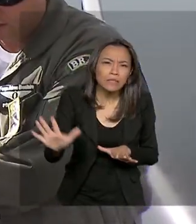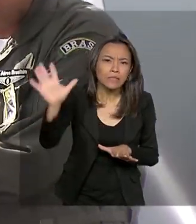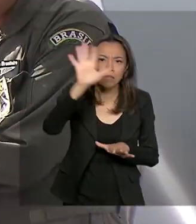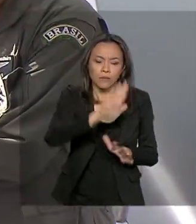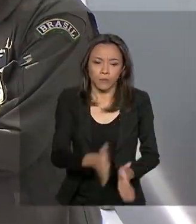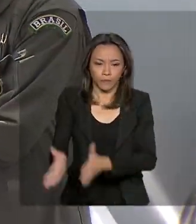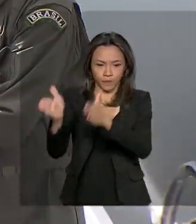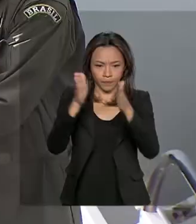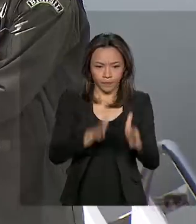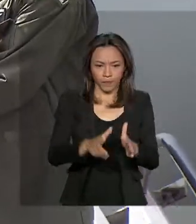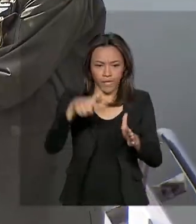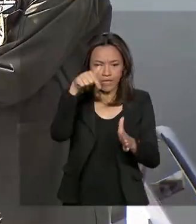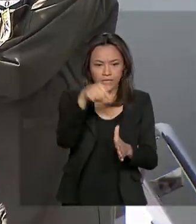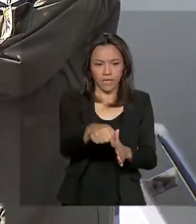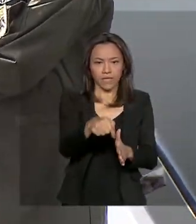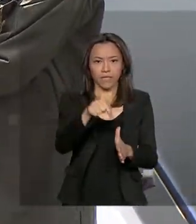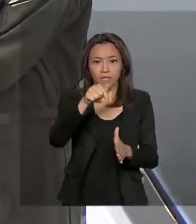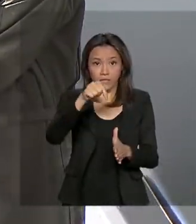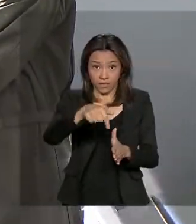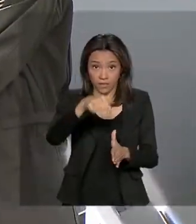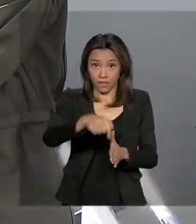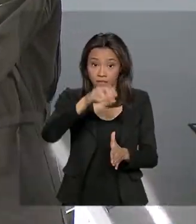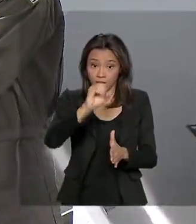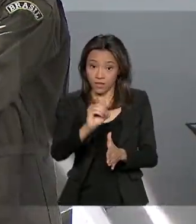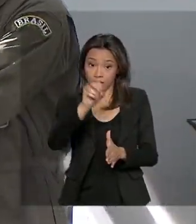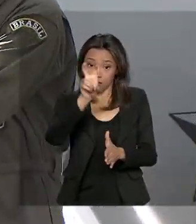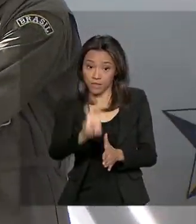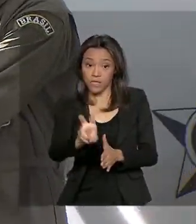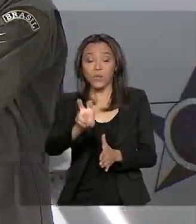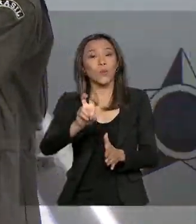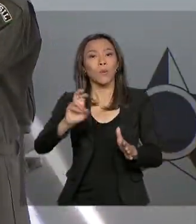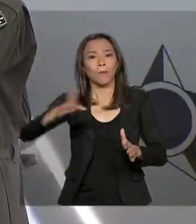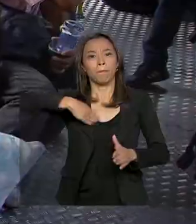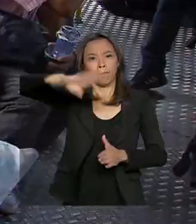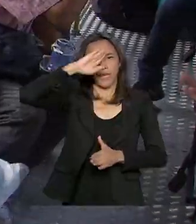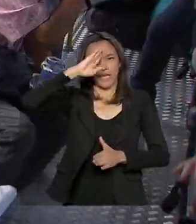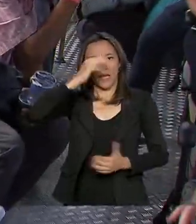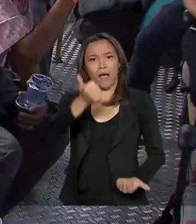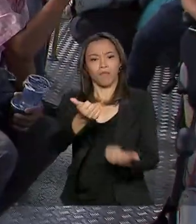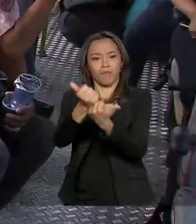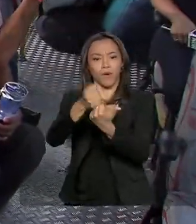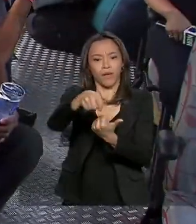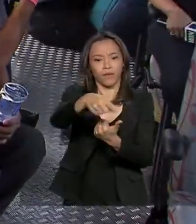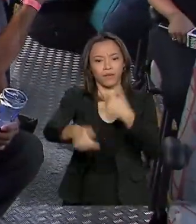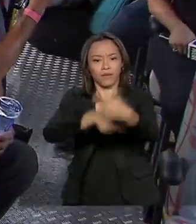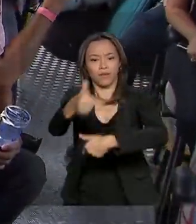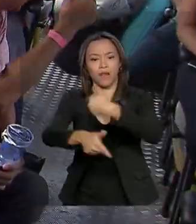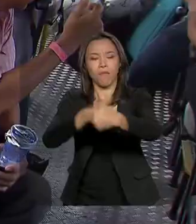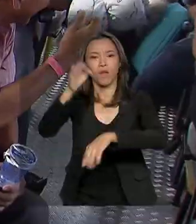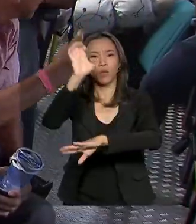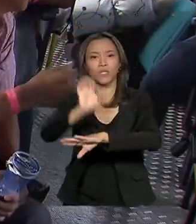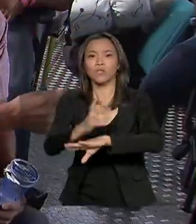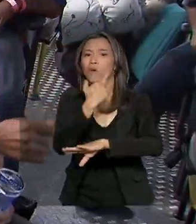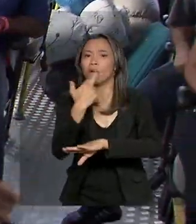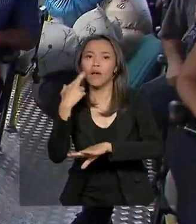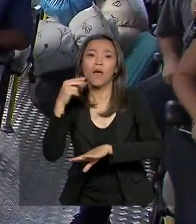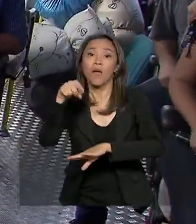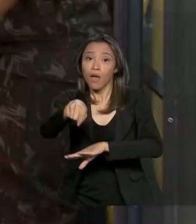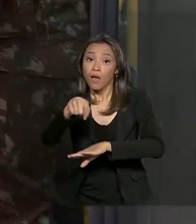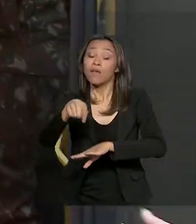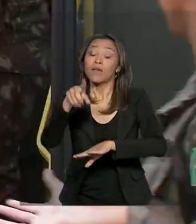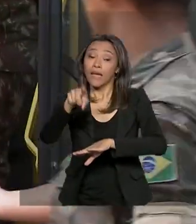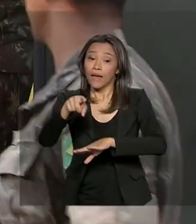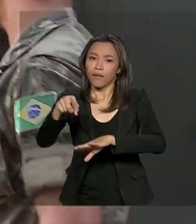705 militares participam da operação acolhida em Roraima. Eles são responsáveis pela logística da Força